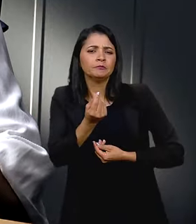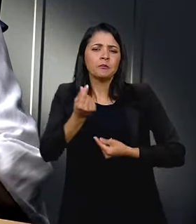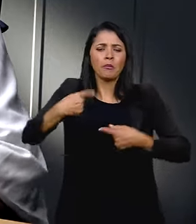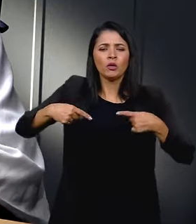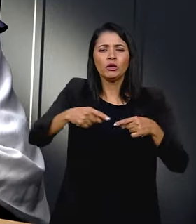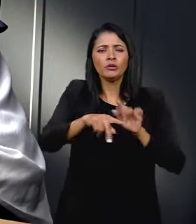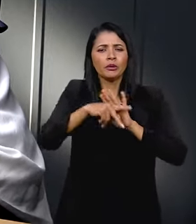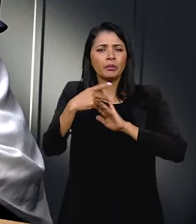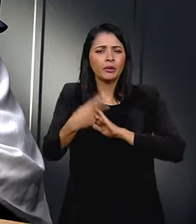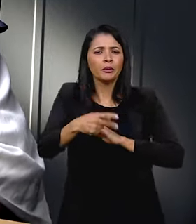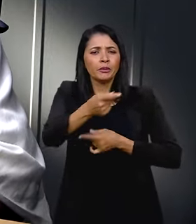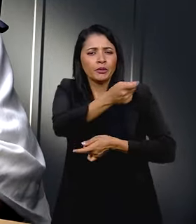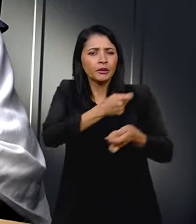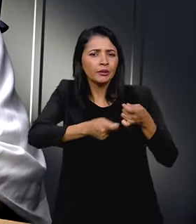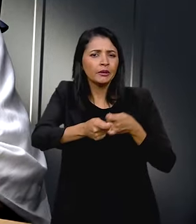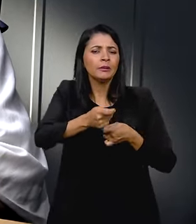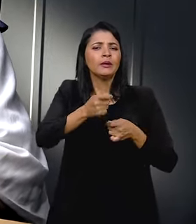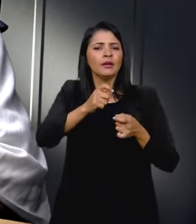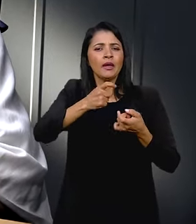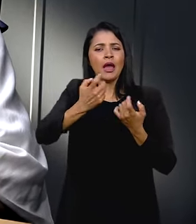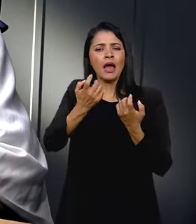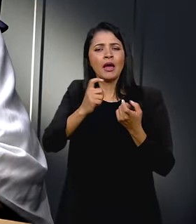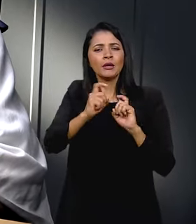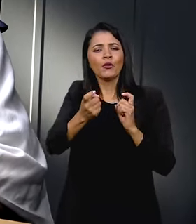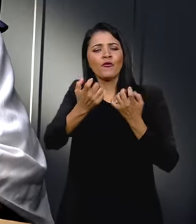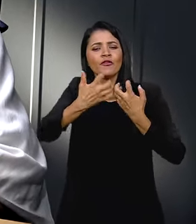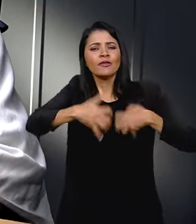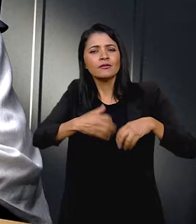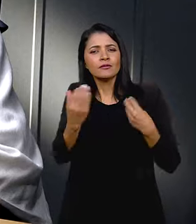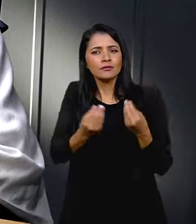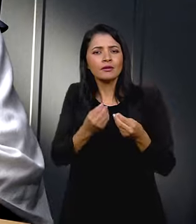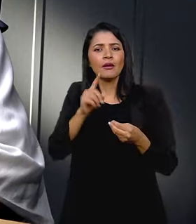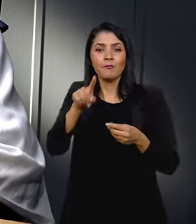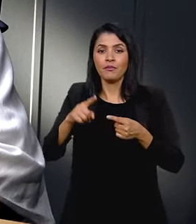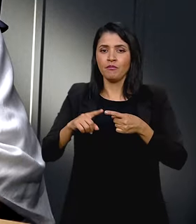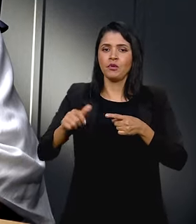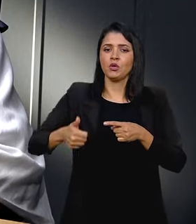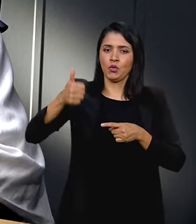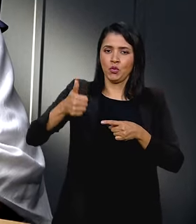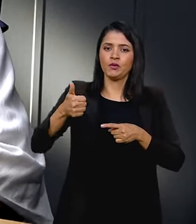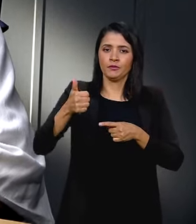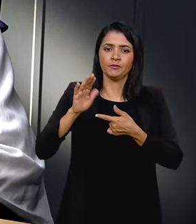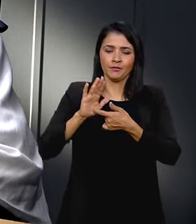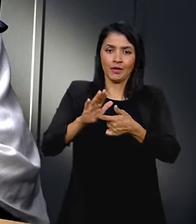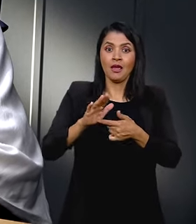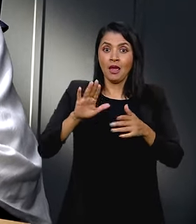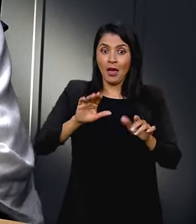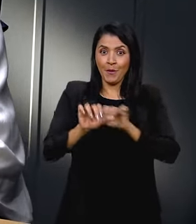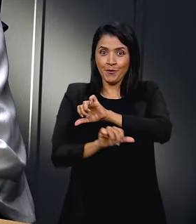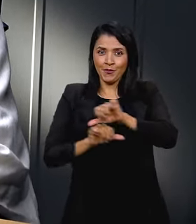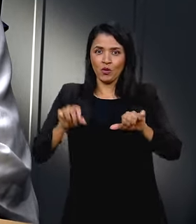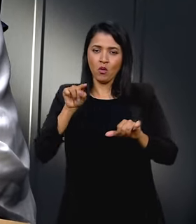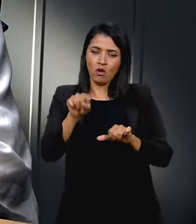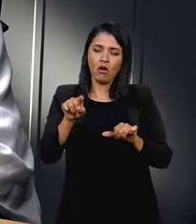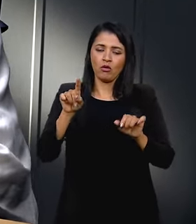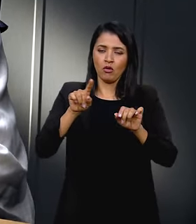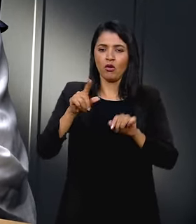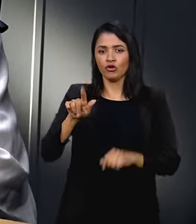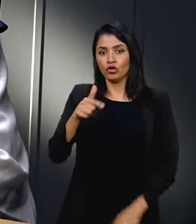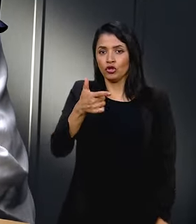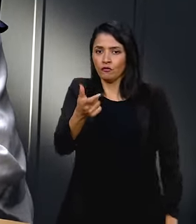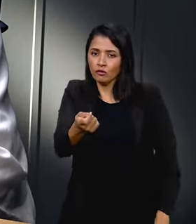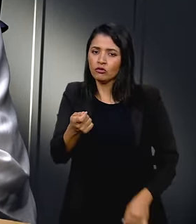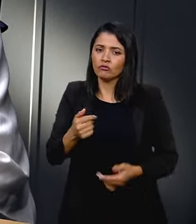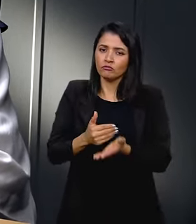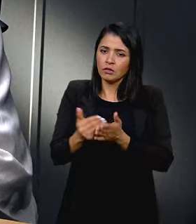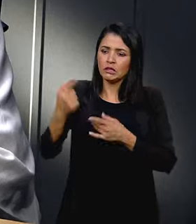governança da política econômica Então eu acho que esse é um primeiro ponto importante de destacar que o G20 passa a discutir temas de